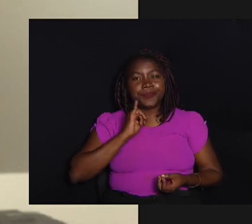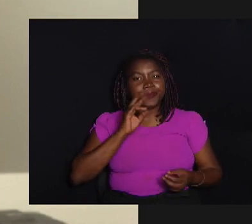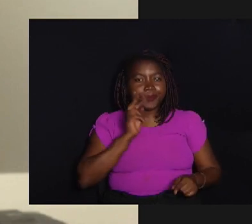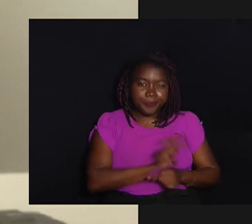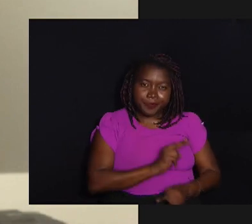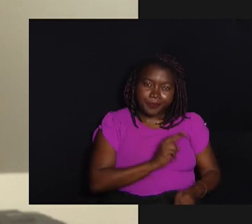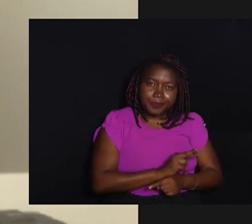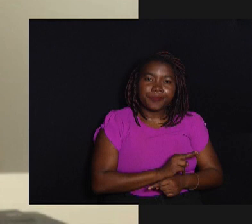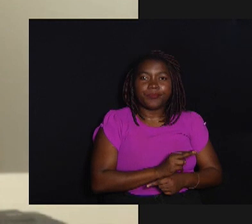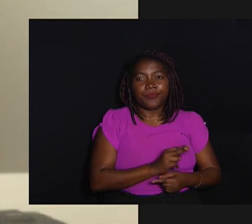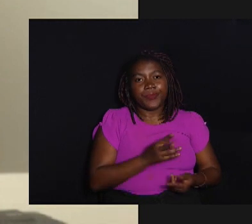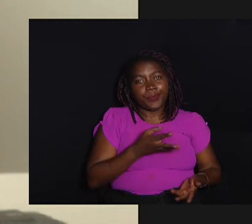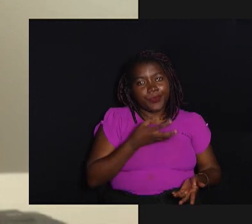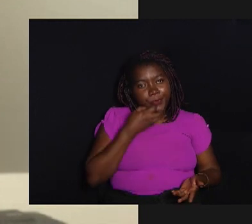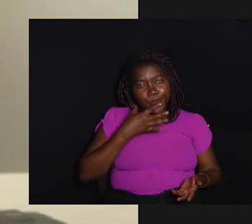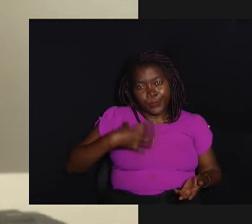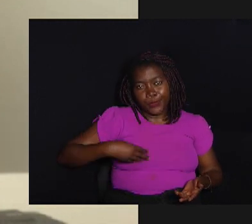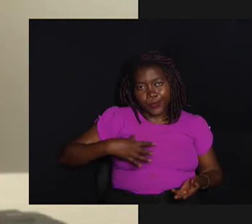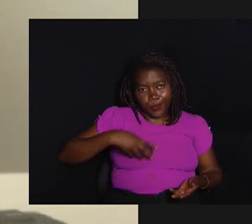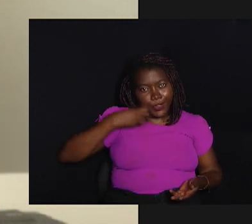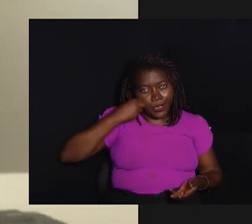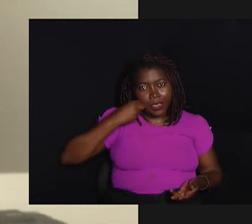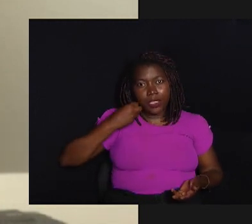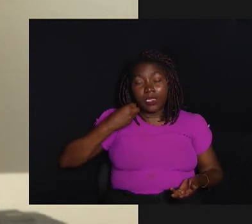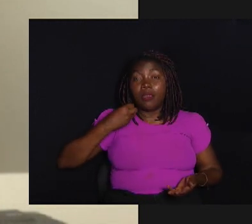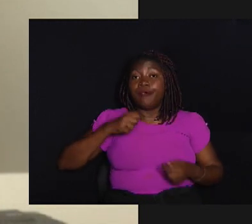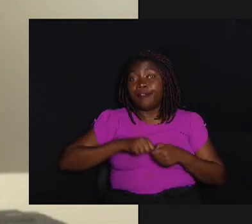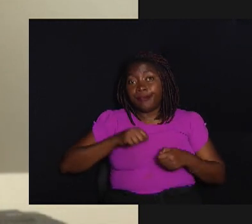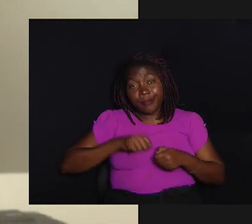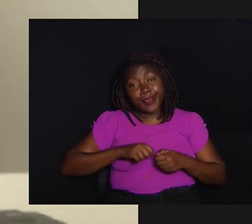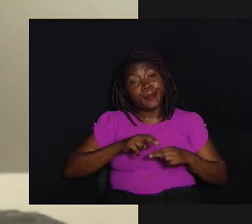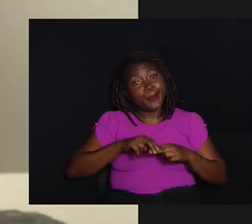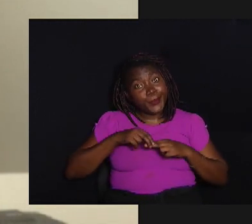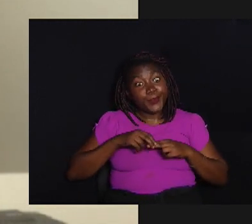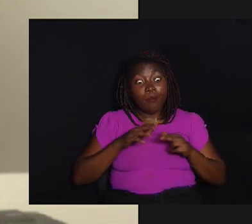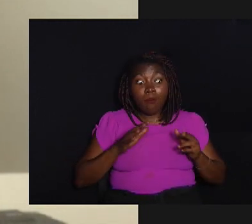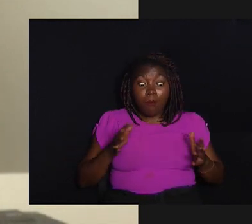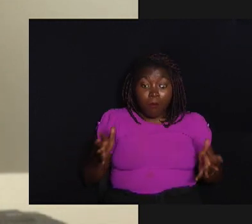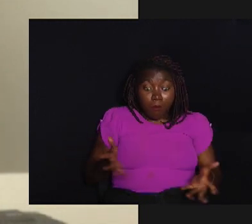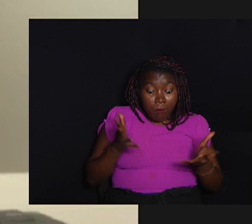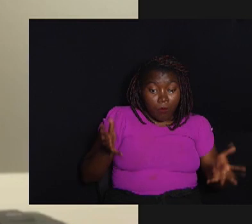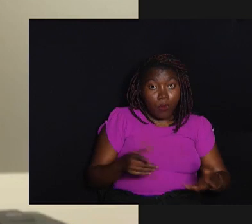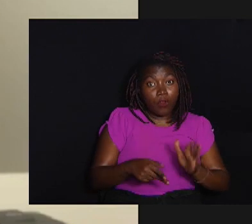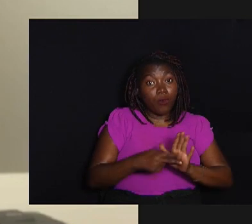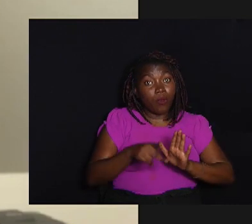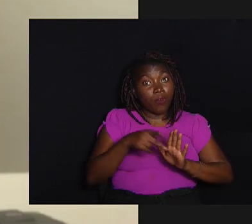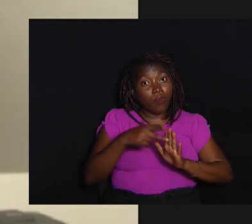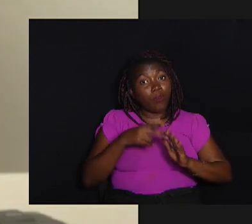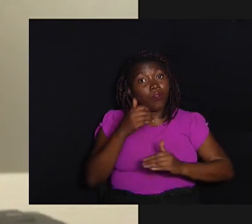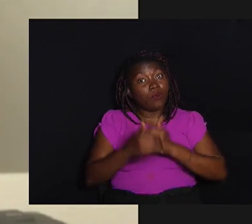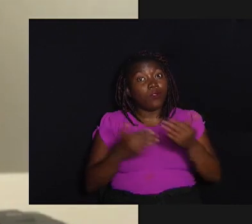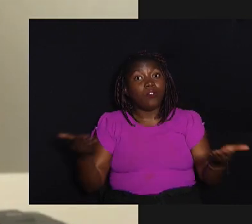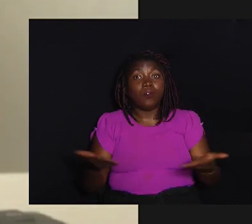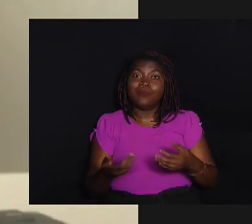com base nessa legislação, fazem. E isso foi o que também motivou esse projeto de lei que está avançando atualmente para revogar a